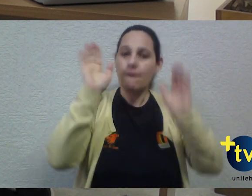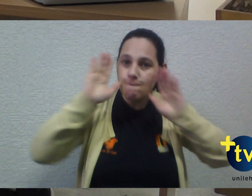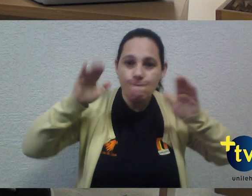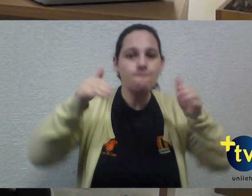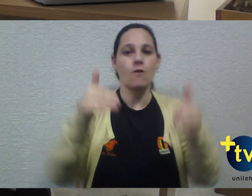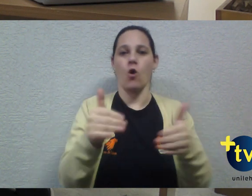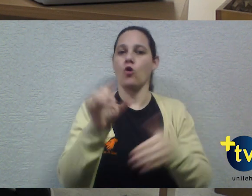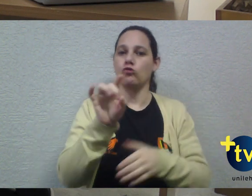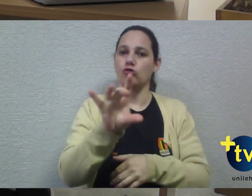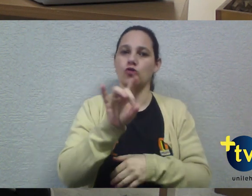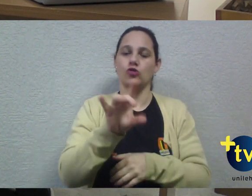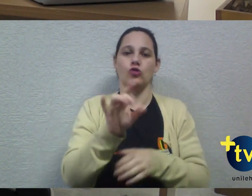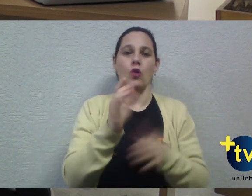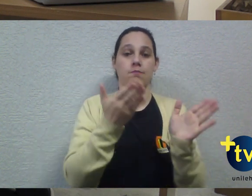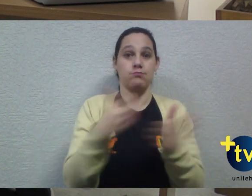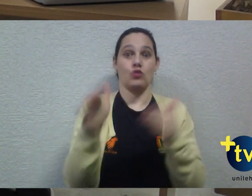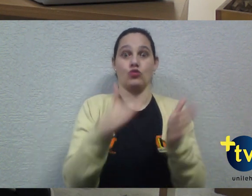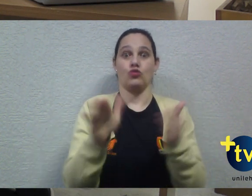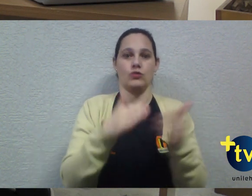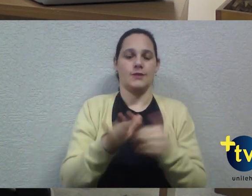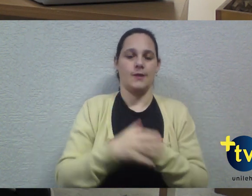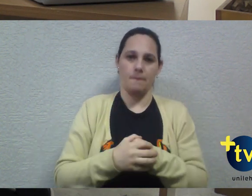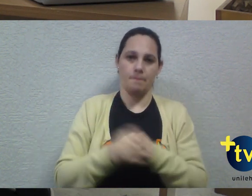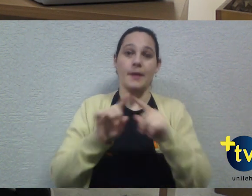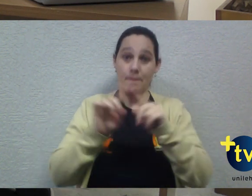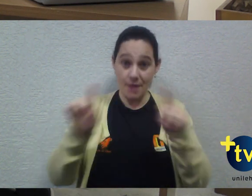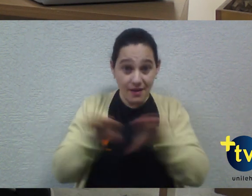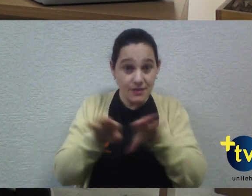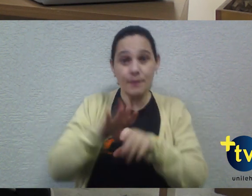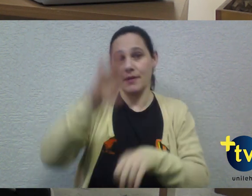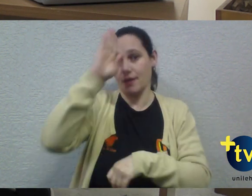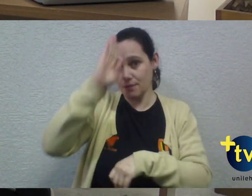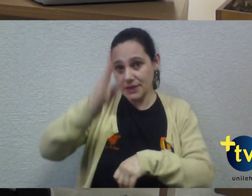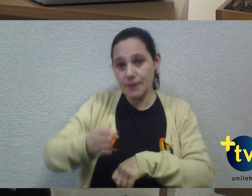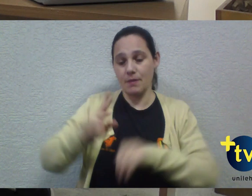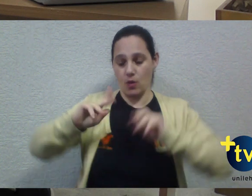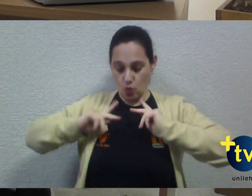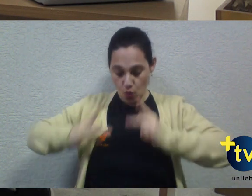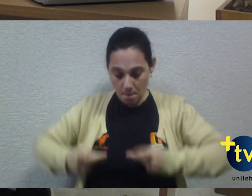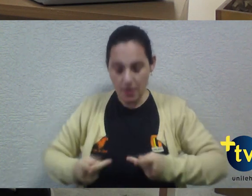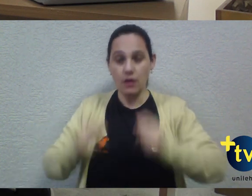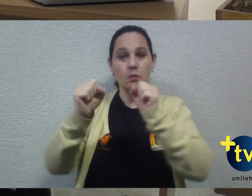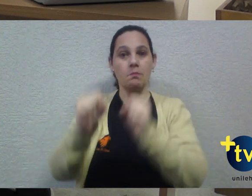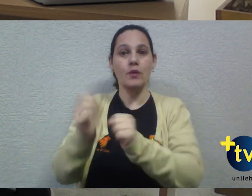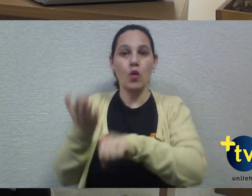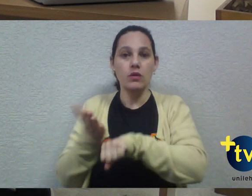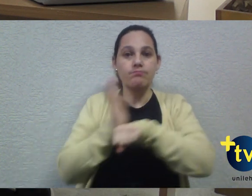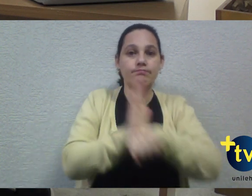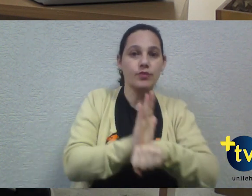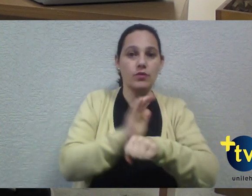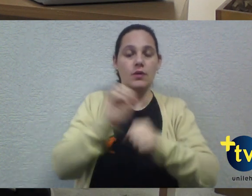ao ponto de não focar apenas no instrumento de otimização produtiva, mas principalmente pensar como que os seres